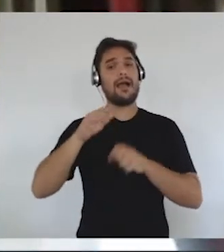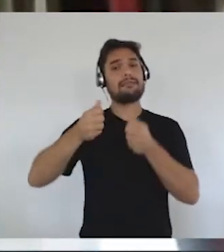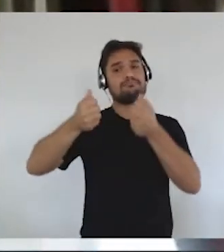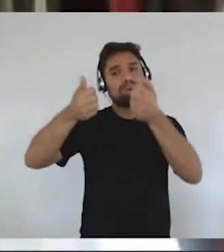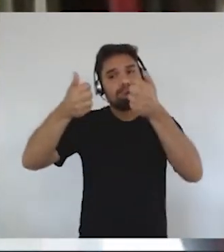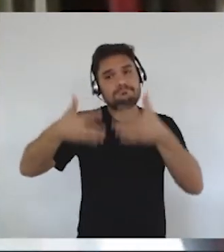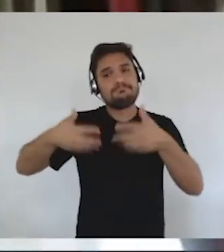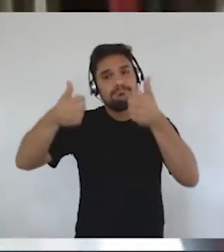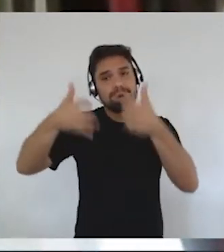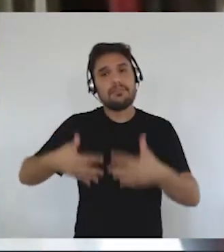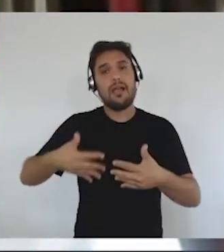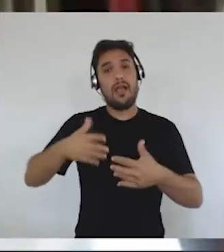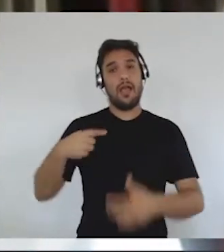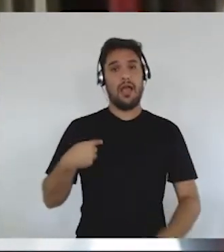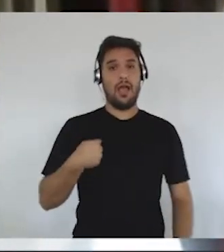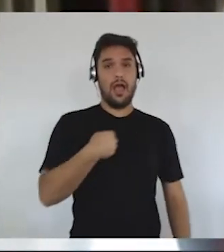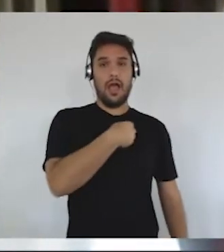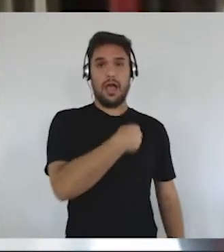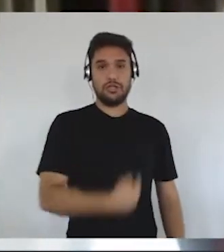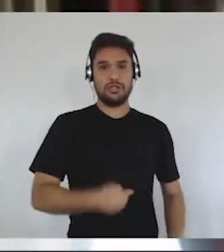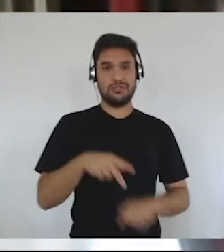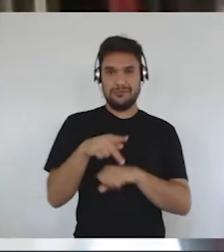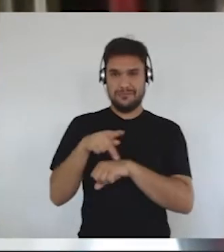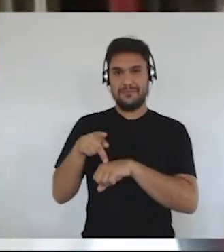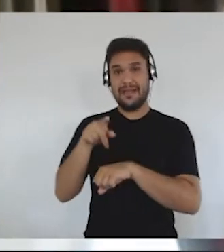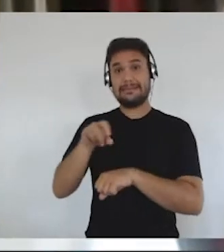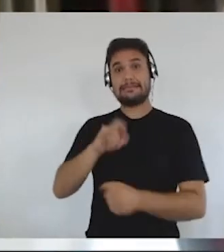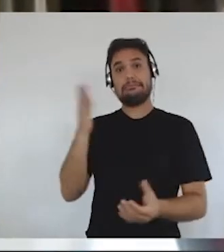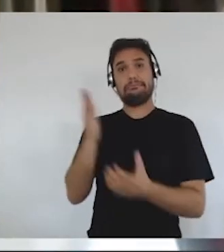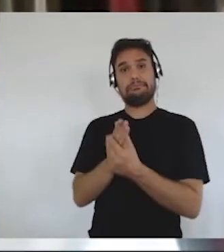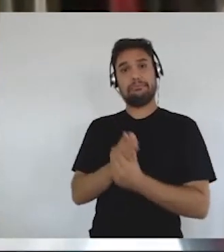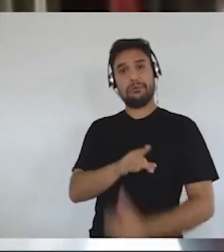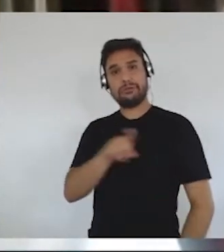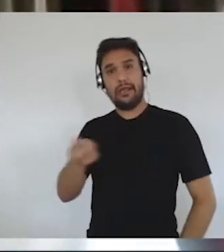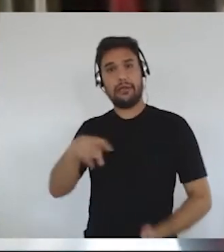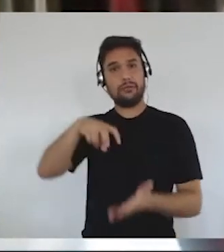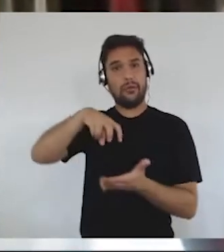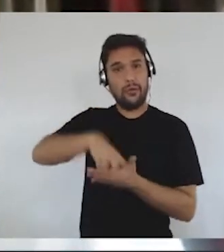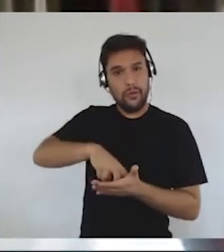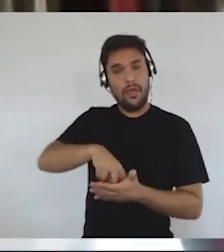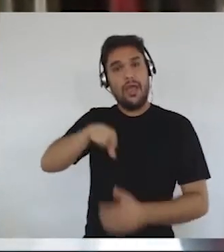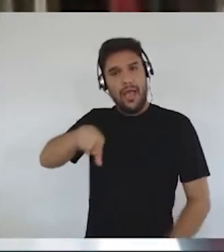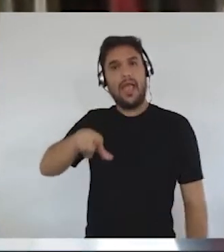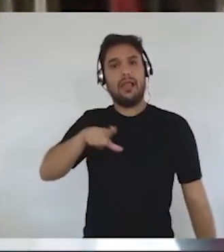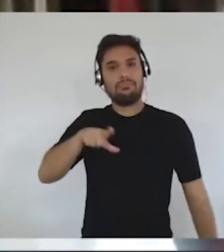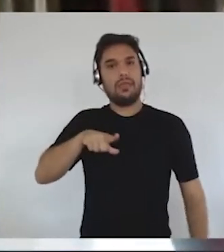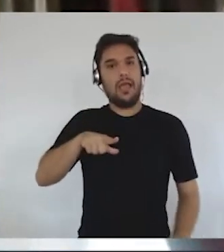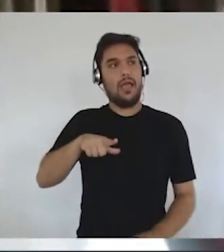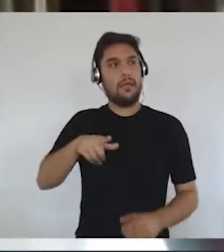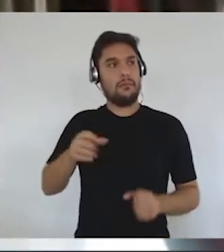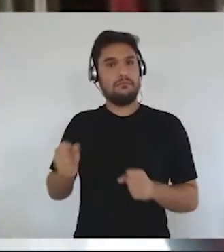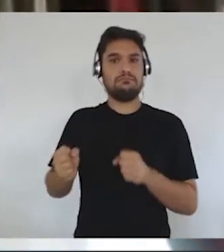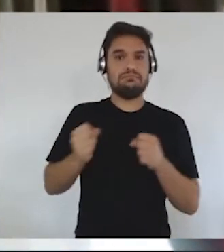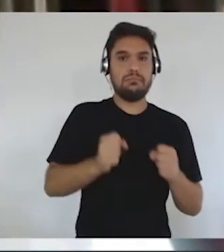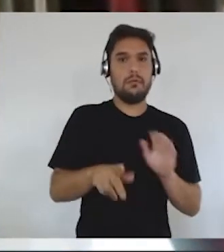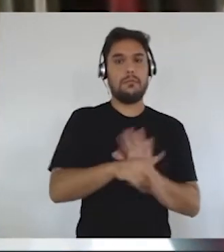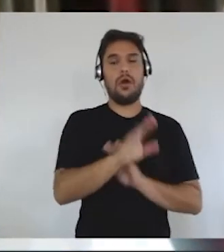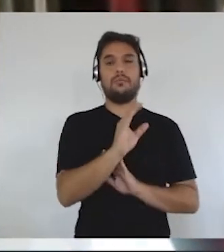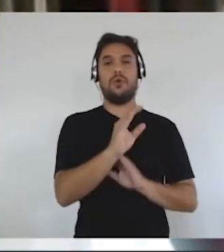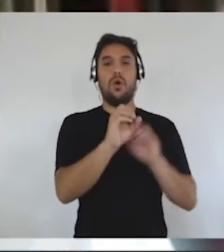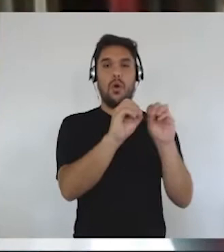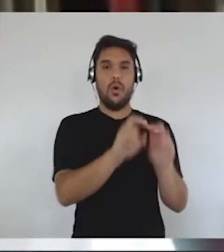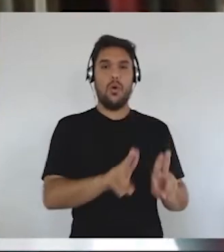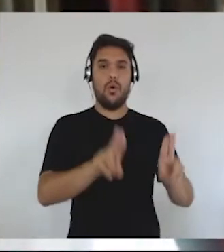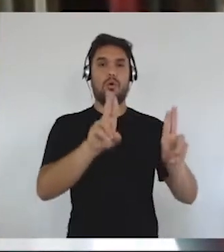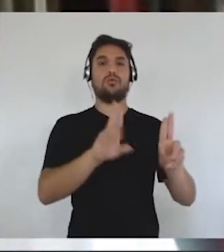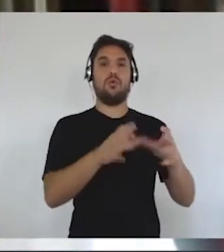especificamente porque a China, em eventual condenação internacional dela, ela ainda tem a condição de membro permanente do Conselho de Segurança da